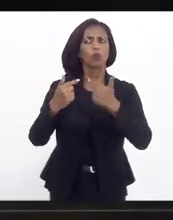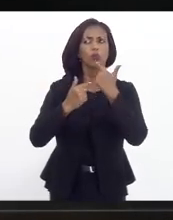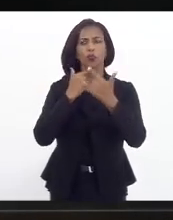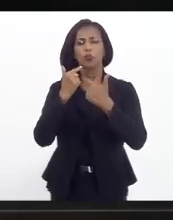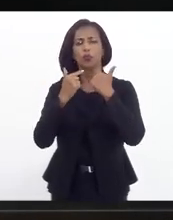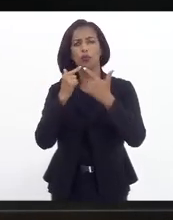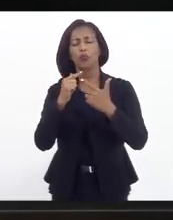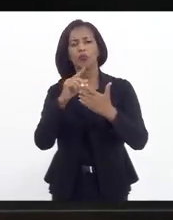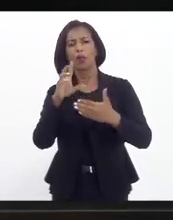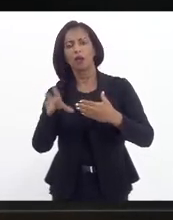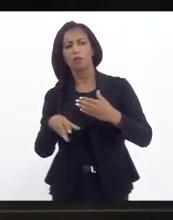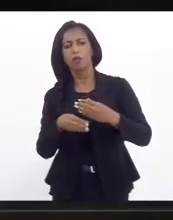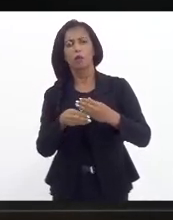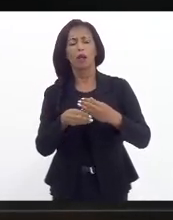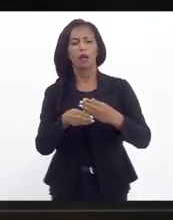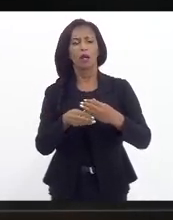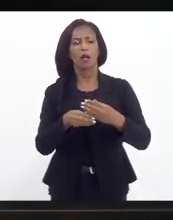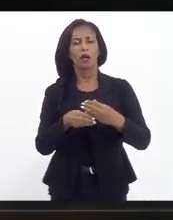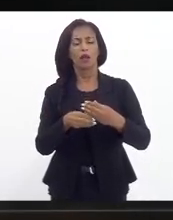deputado Luiz Paulo.